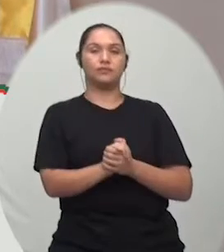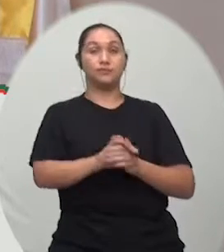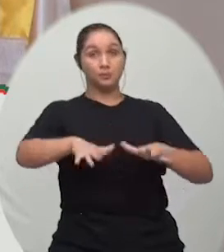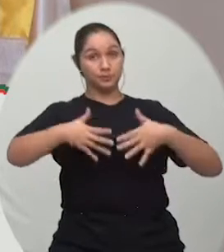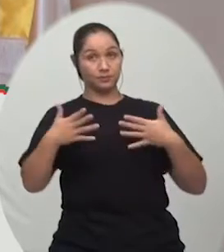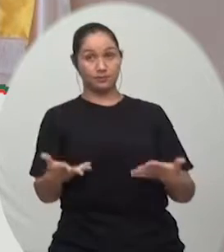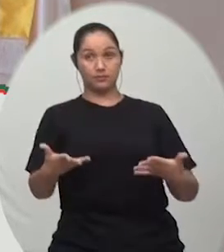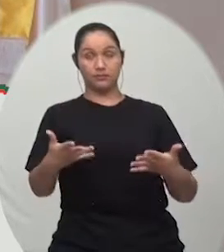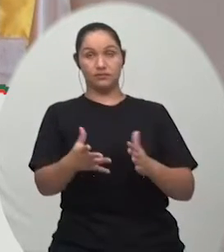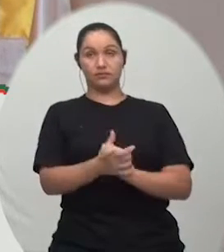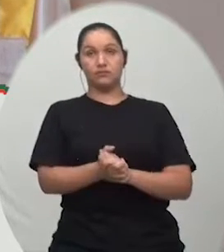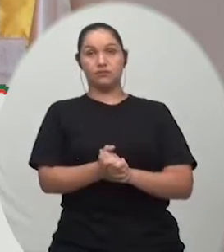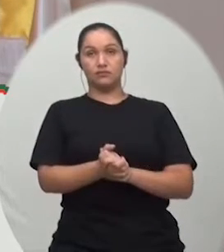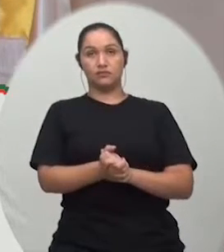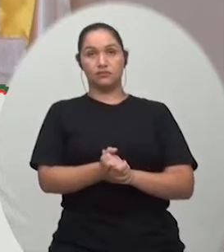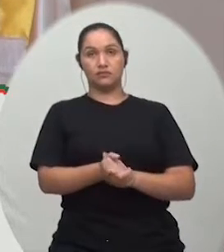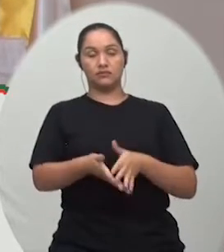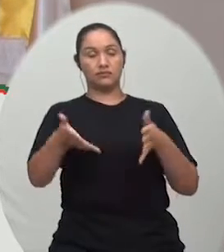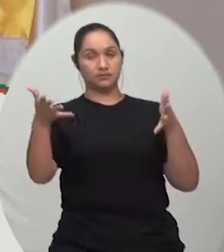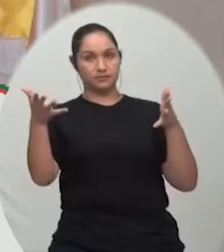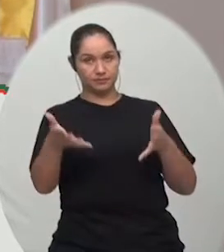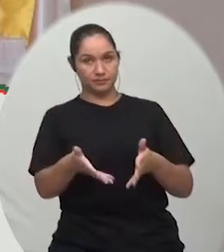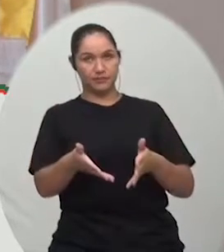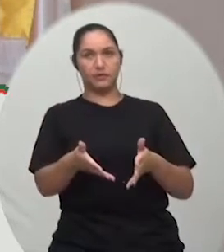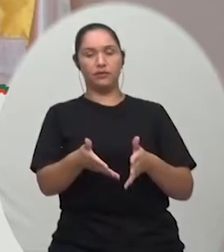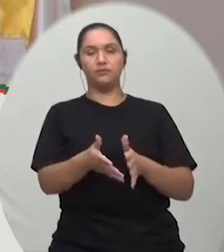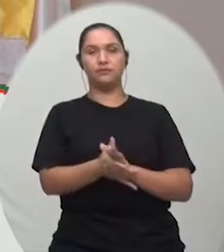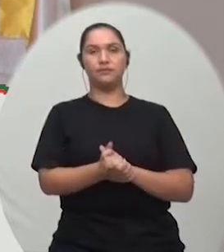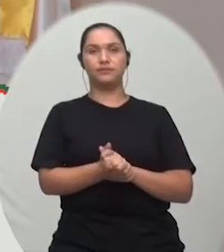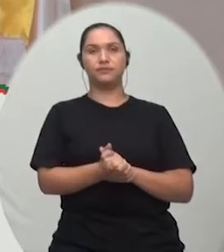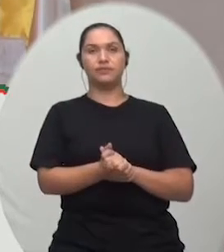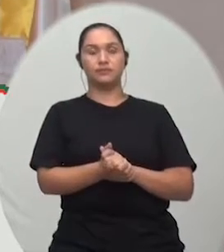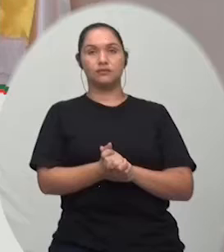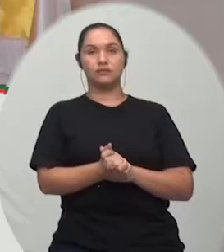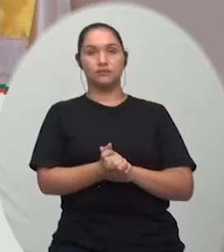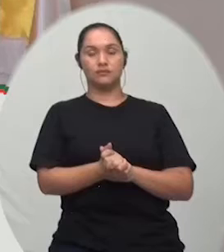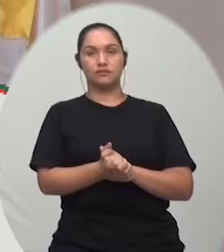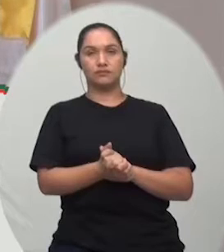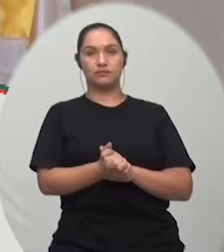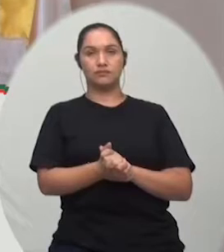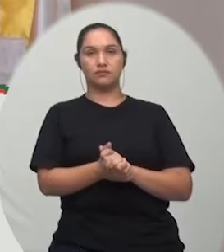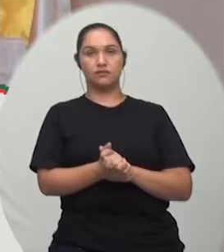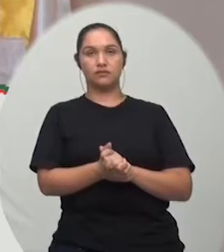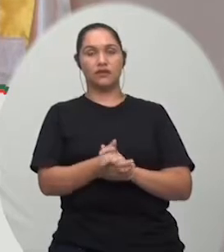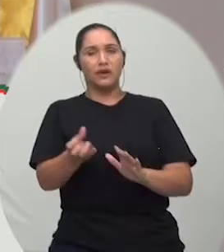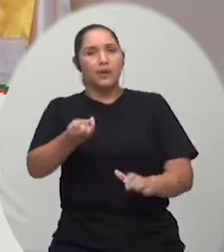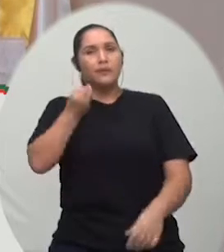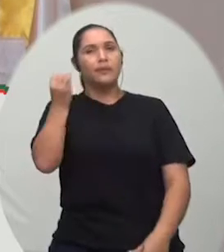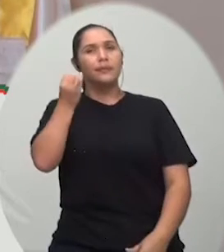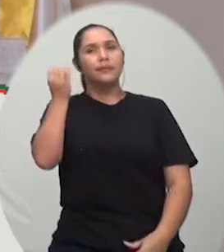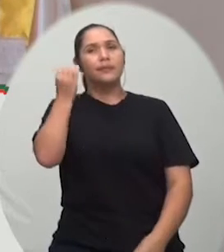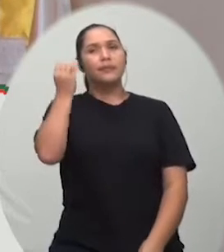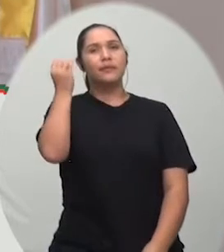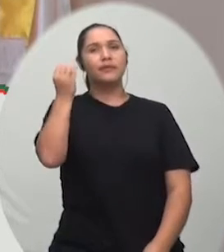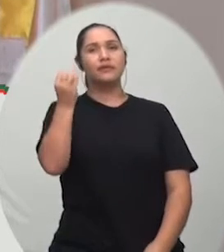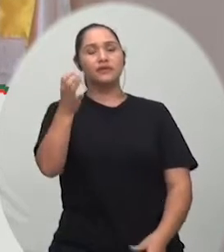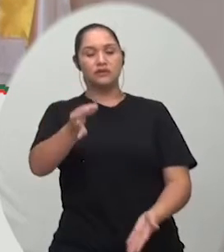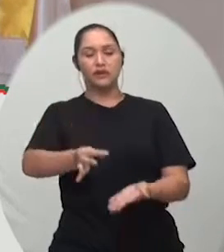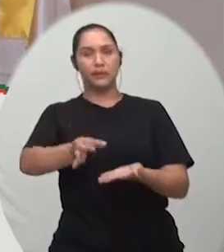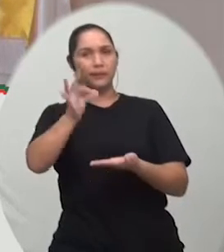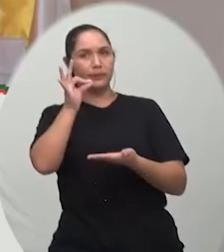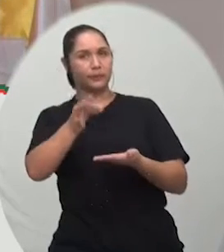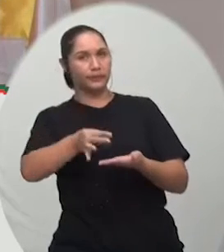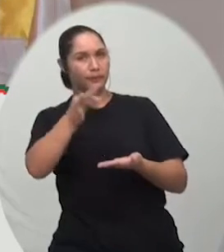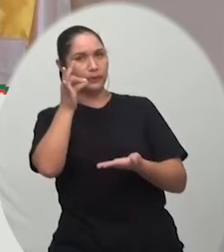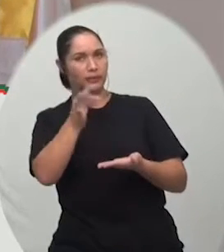Então, desacelerando, né, desacelerando. Então, a importância que foi o café